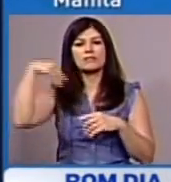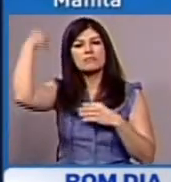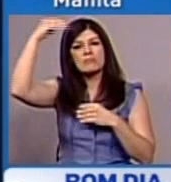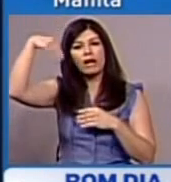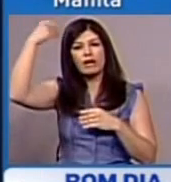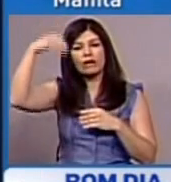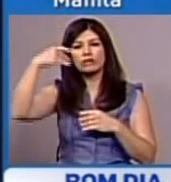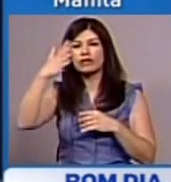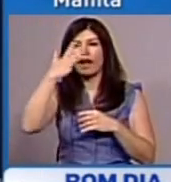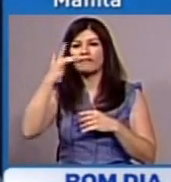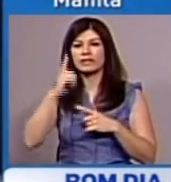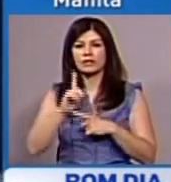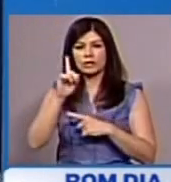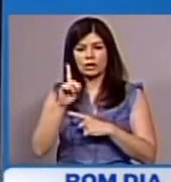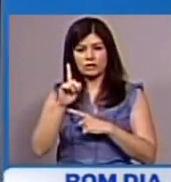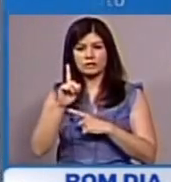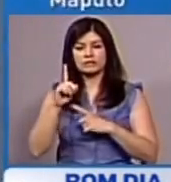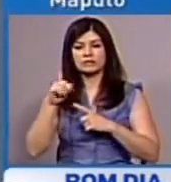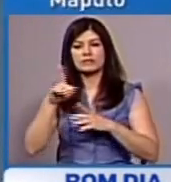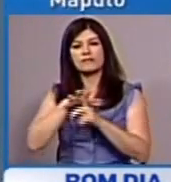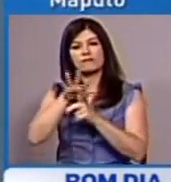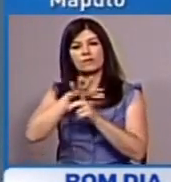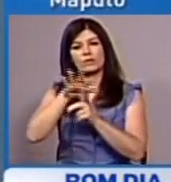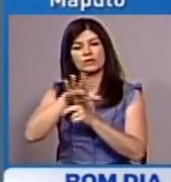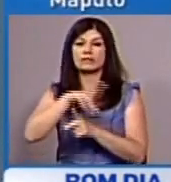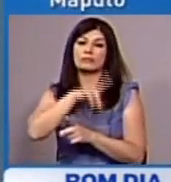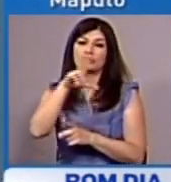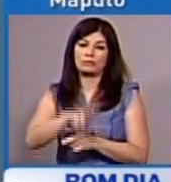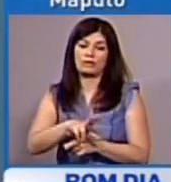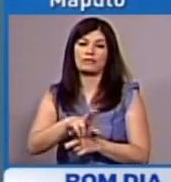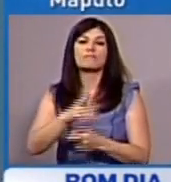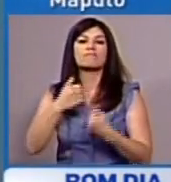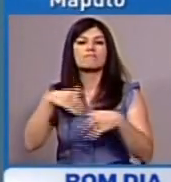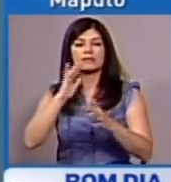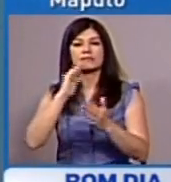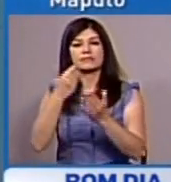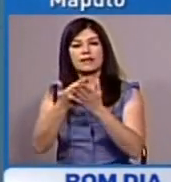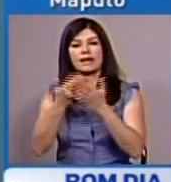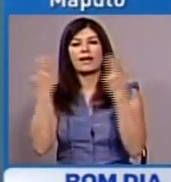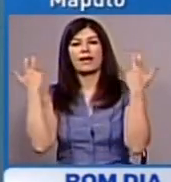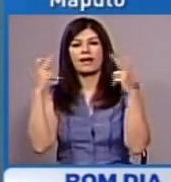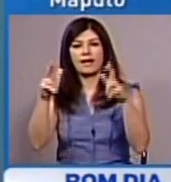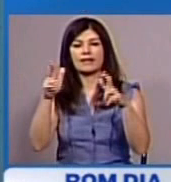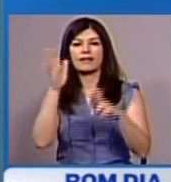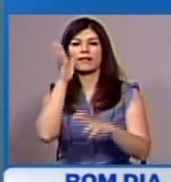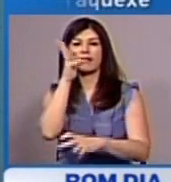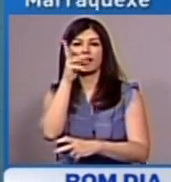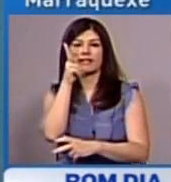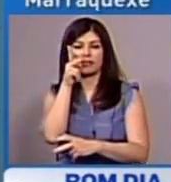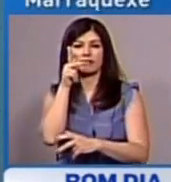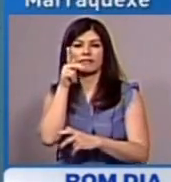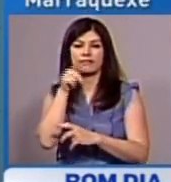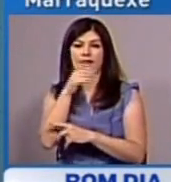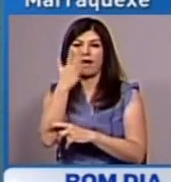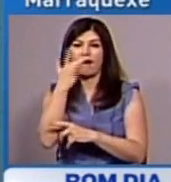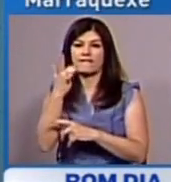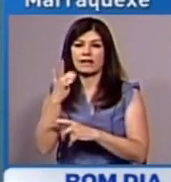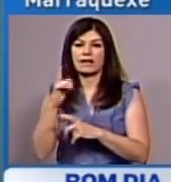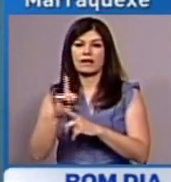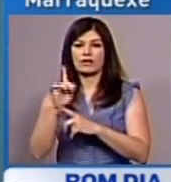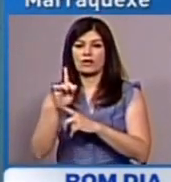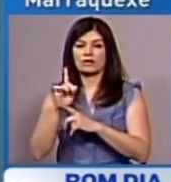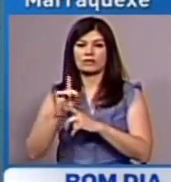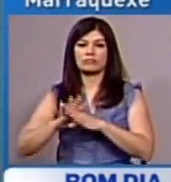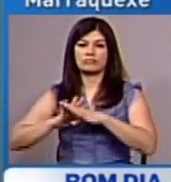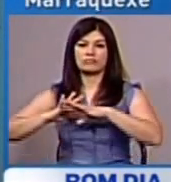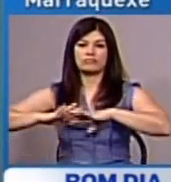África, mas também ar quente para o território que vem do norte da África e no norte de Portugal, no norte da